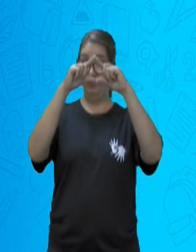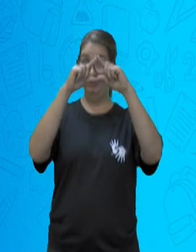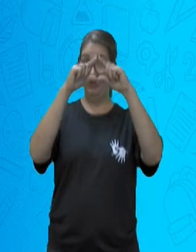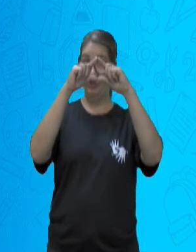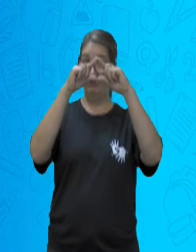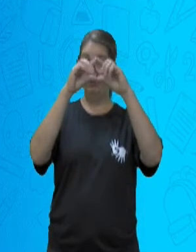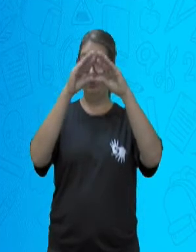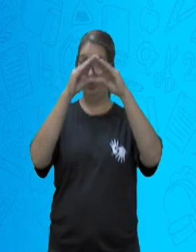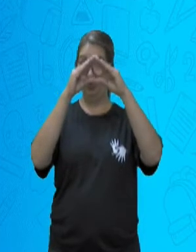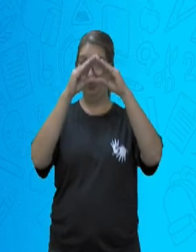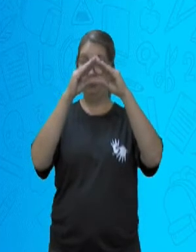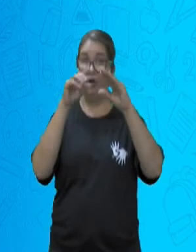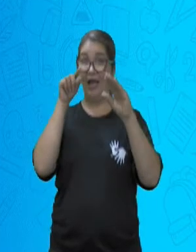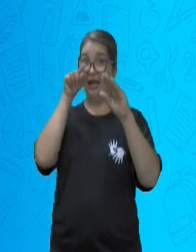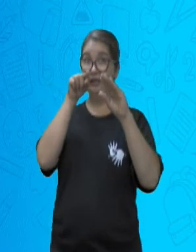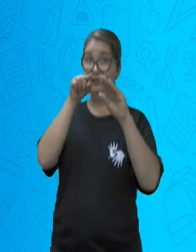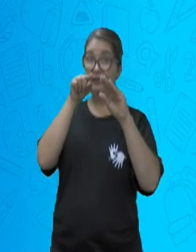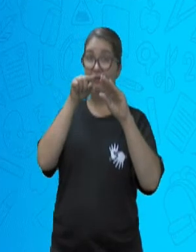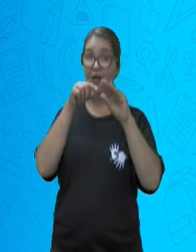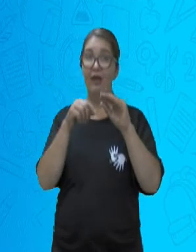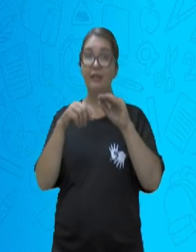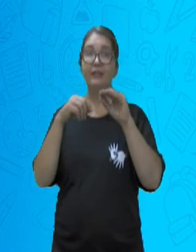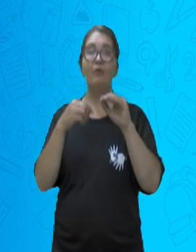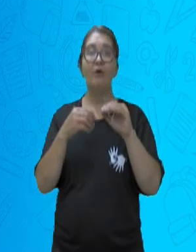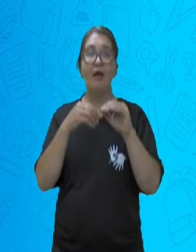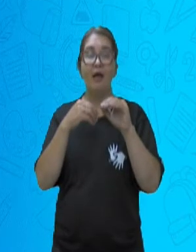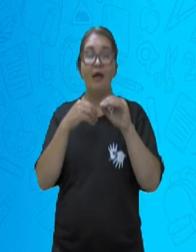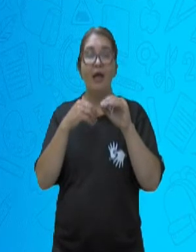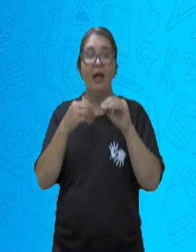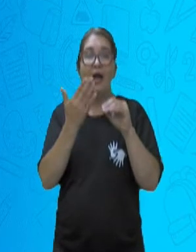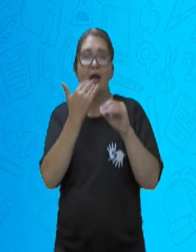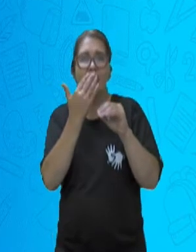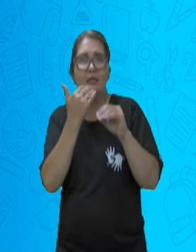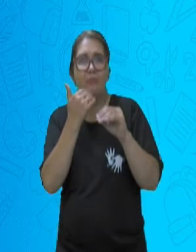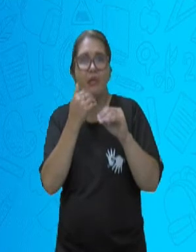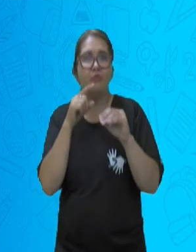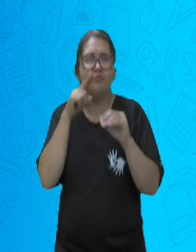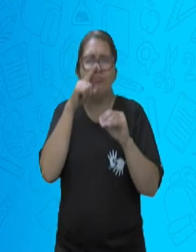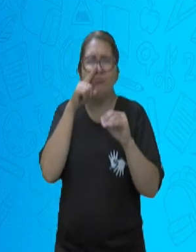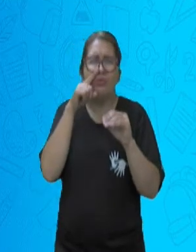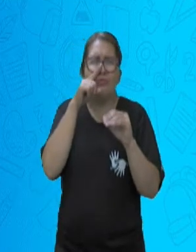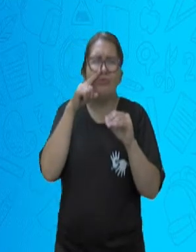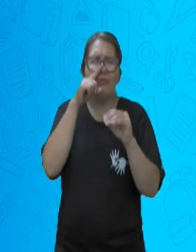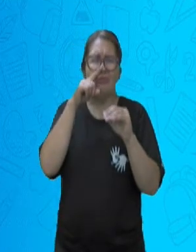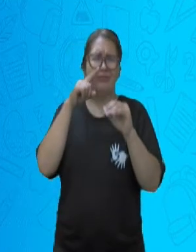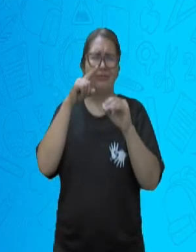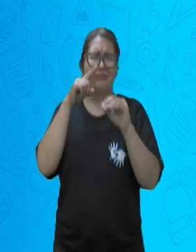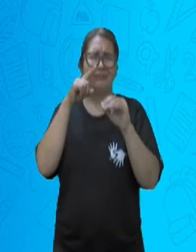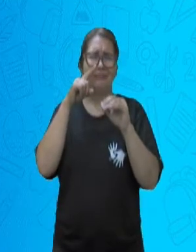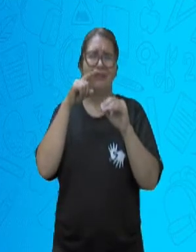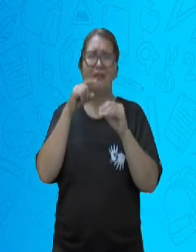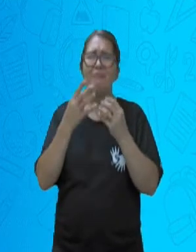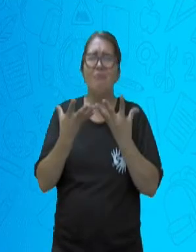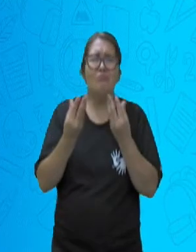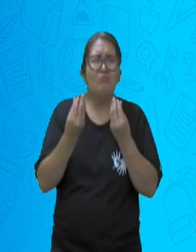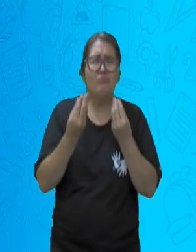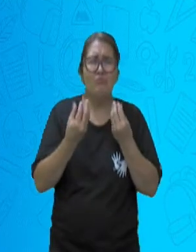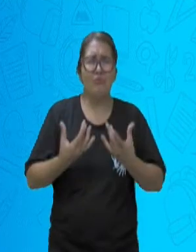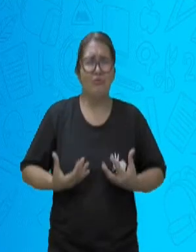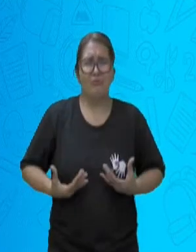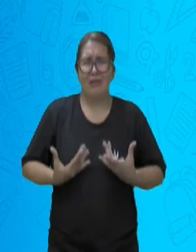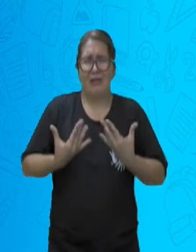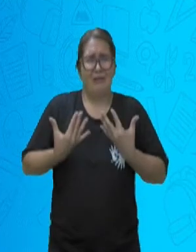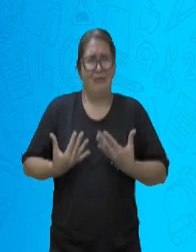alimentos industrializados e refrigerante. Esses alimentos são muito calóricos e pobres